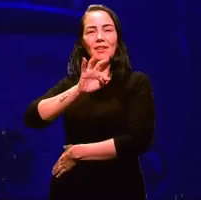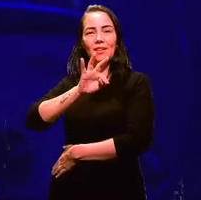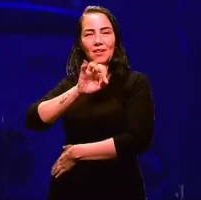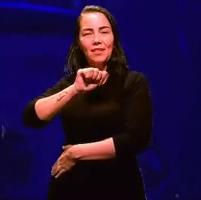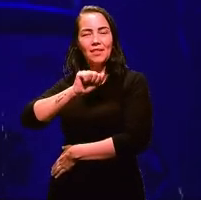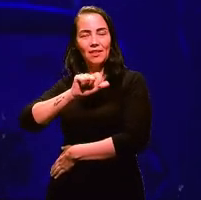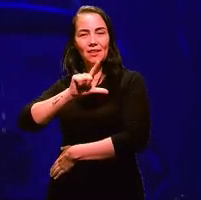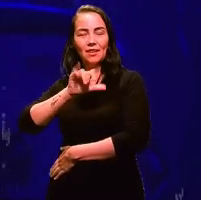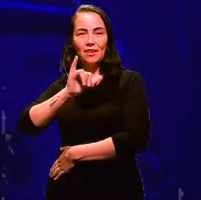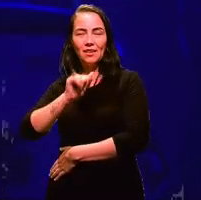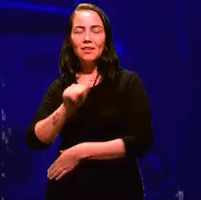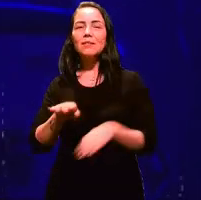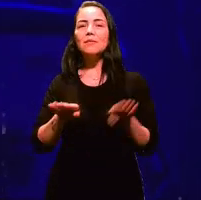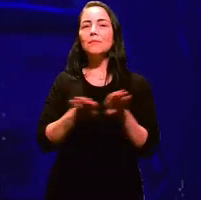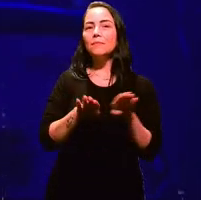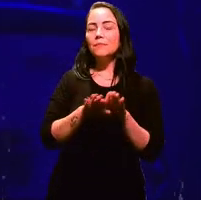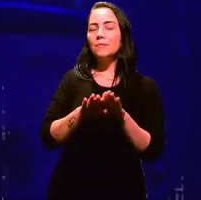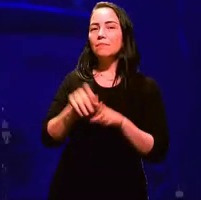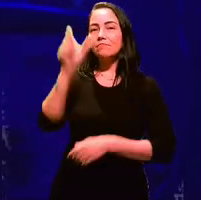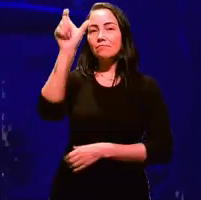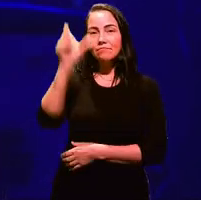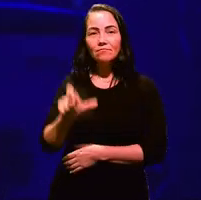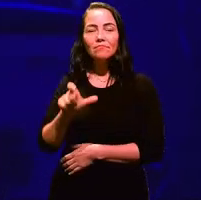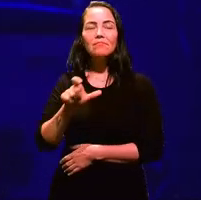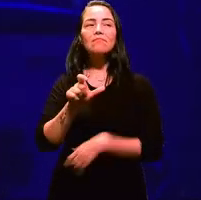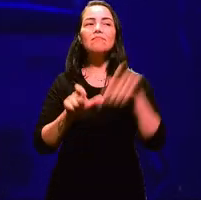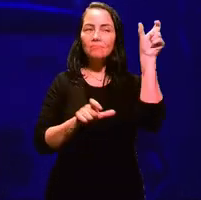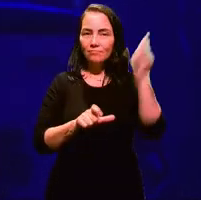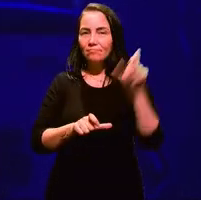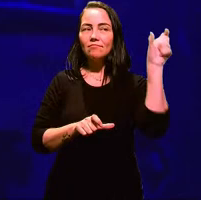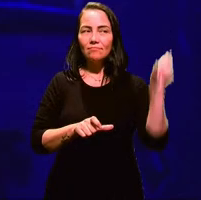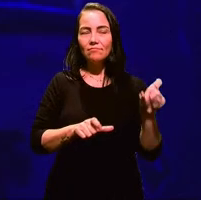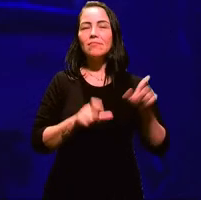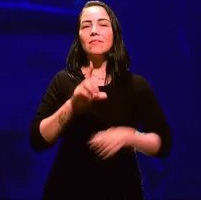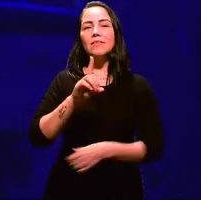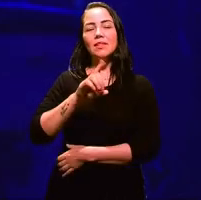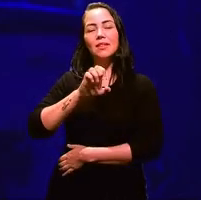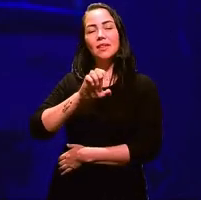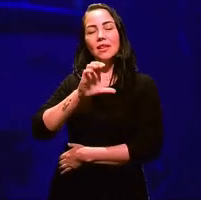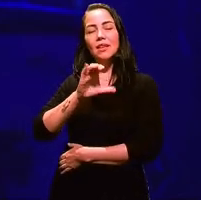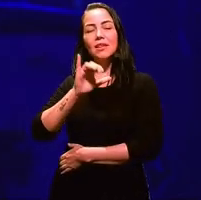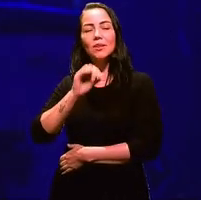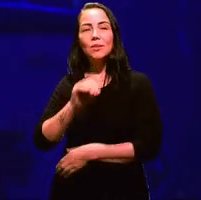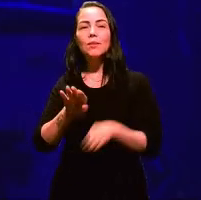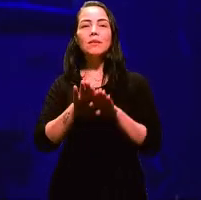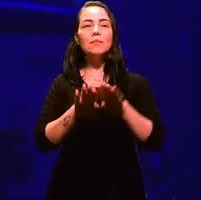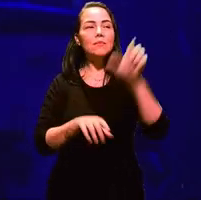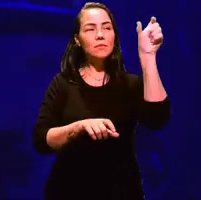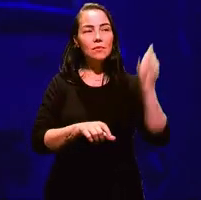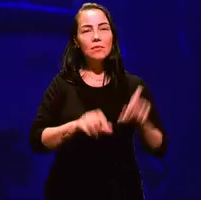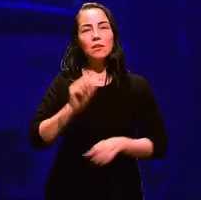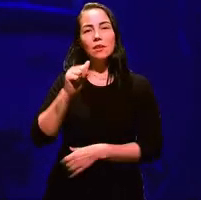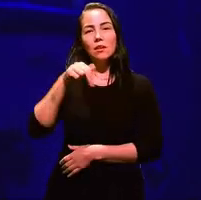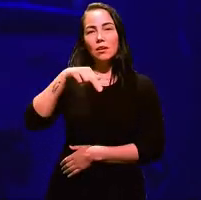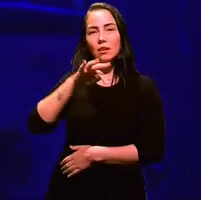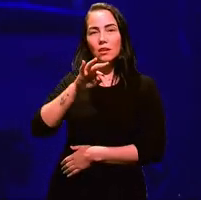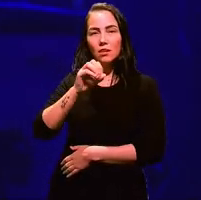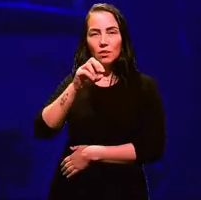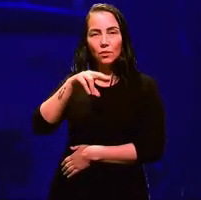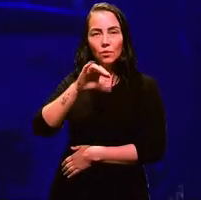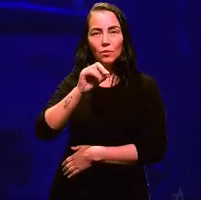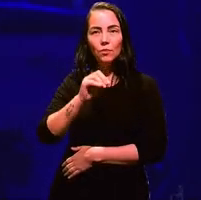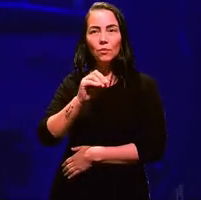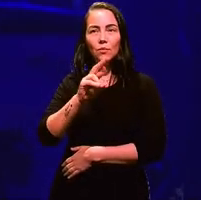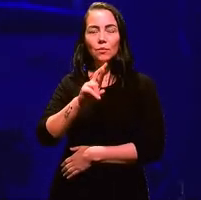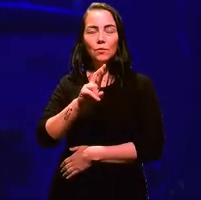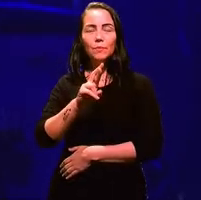Sul, e os senhores Décio da Silva e Antônio César, representando o Conselho de